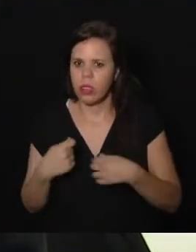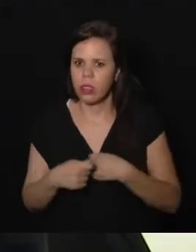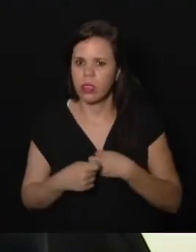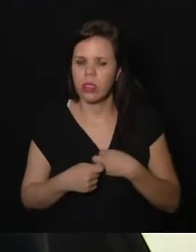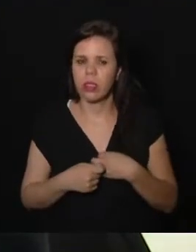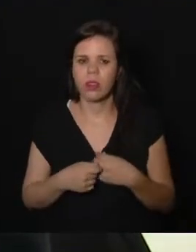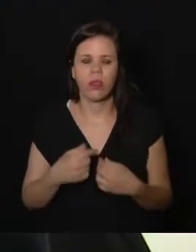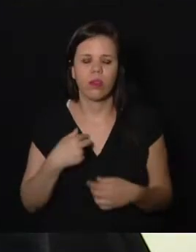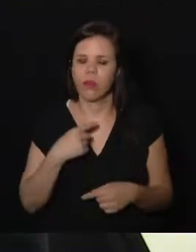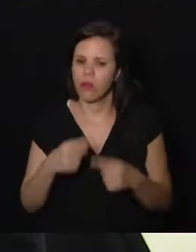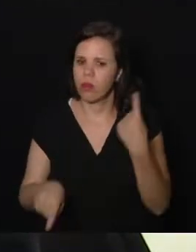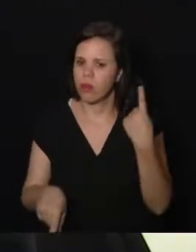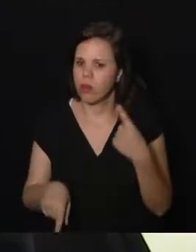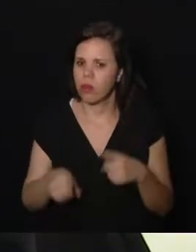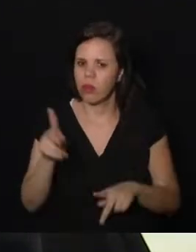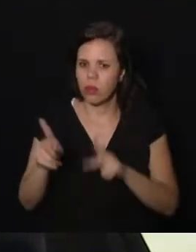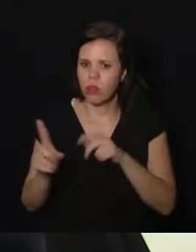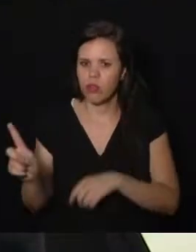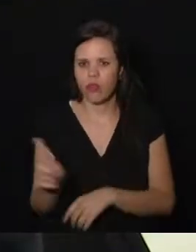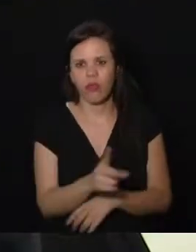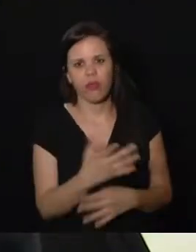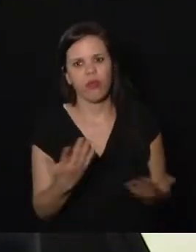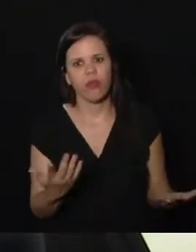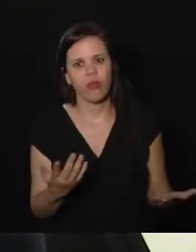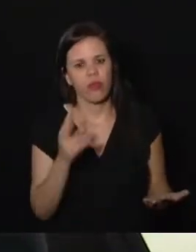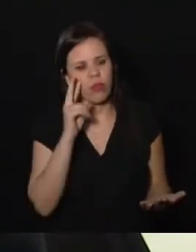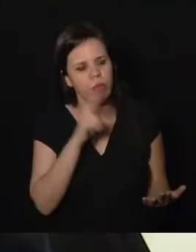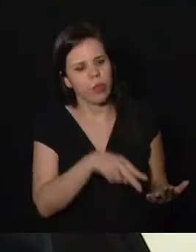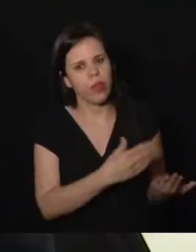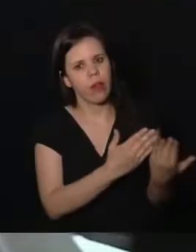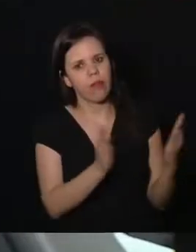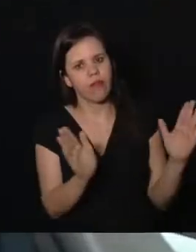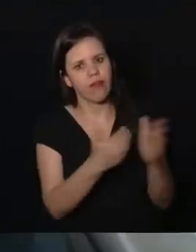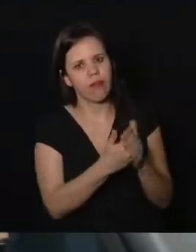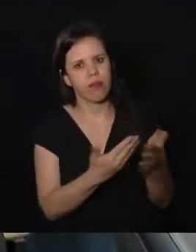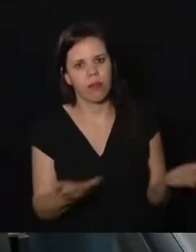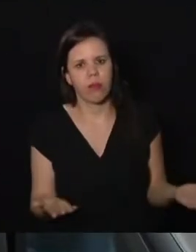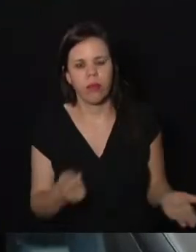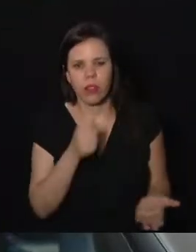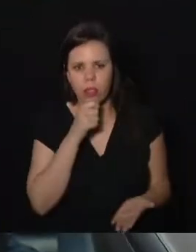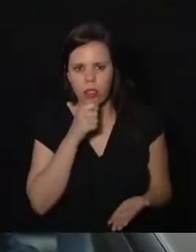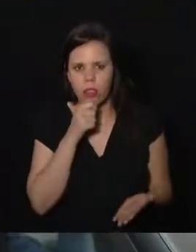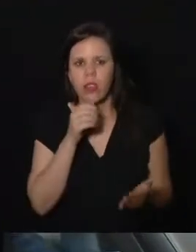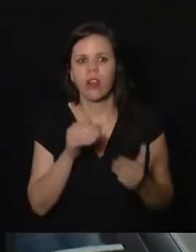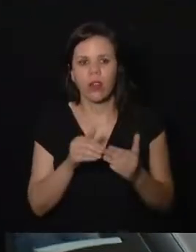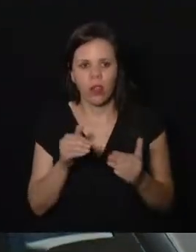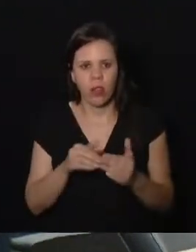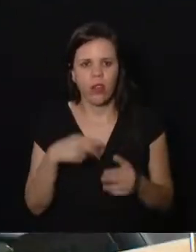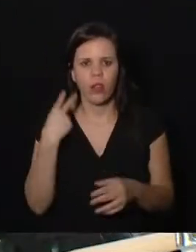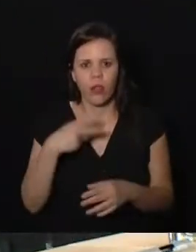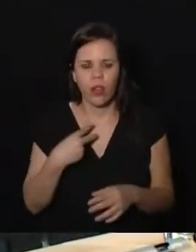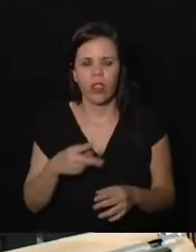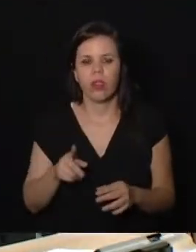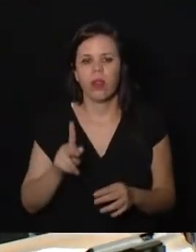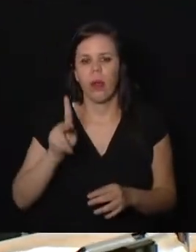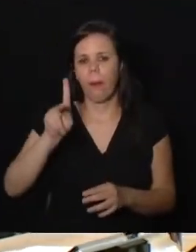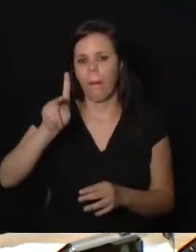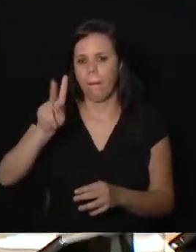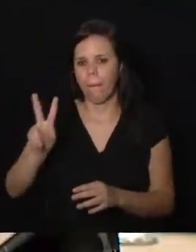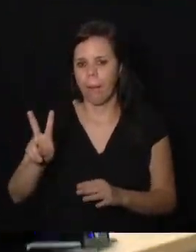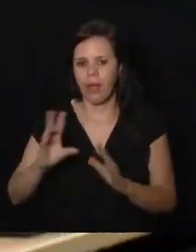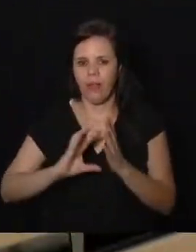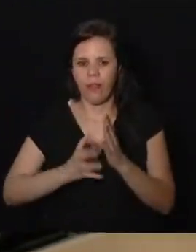Então não é justo as pessoas chegarem e dar com a cara nas portas. Ainda de acordo com o vereador do PV, alguns funcionários